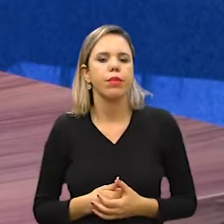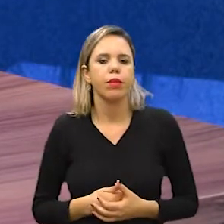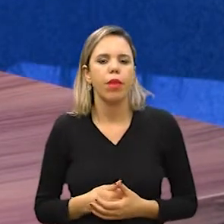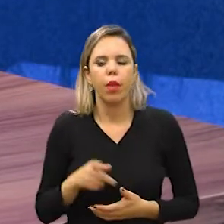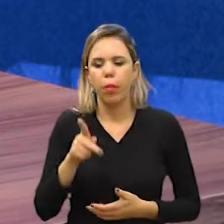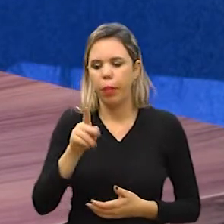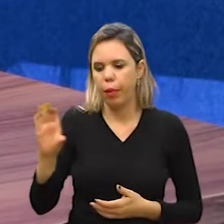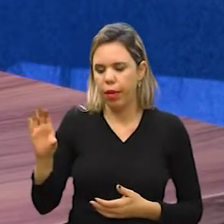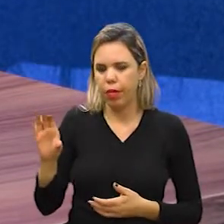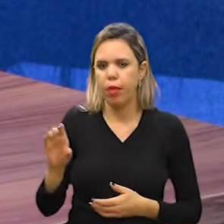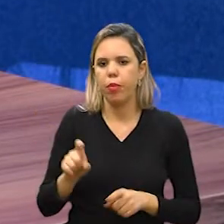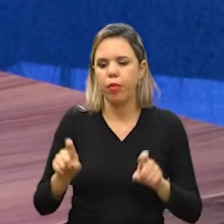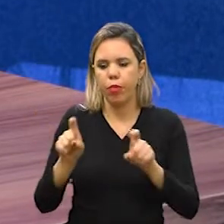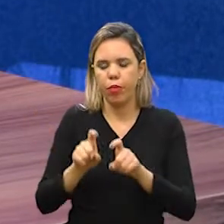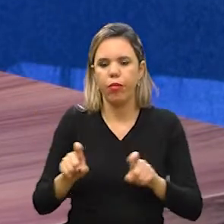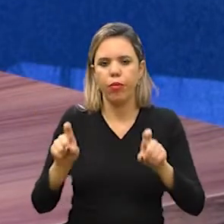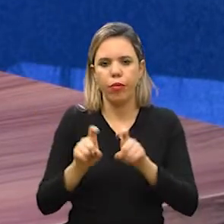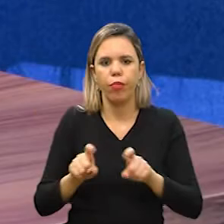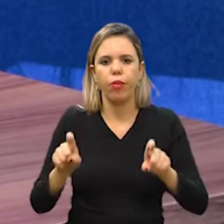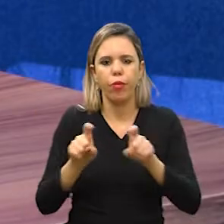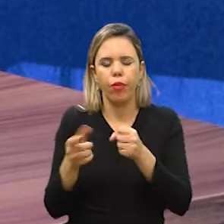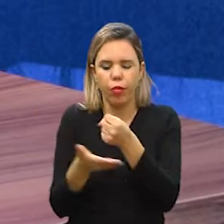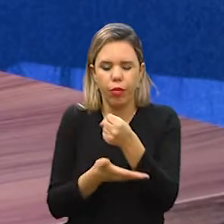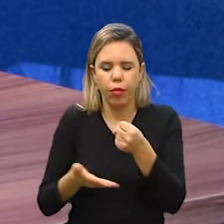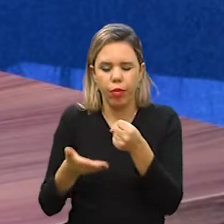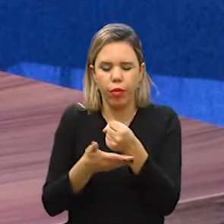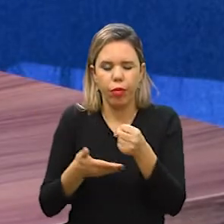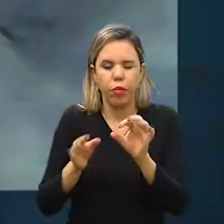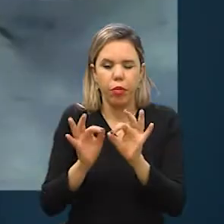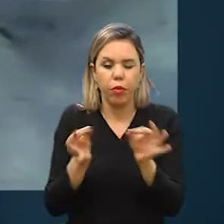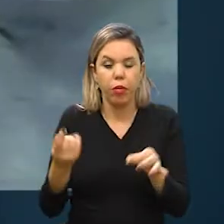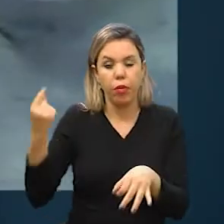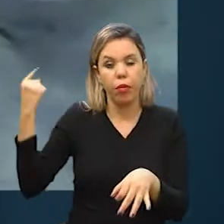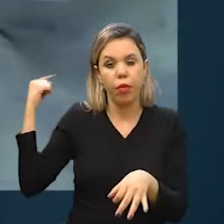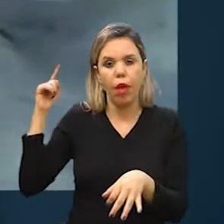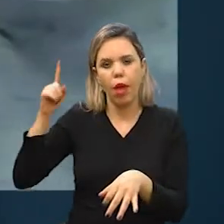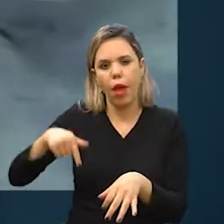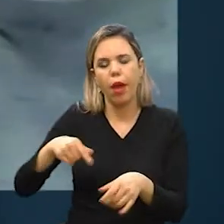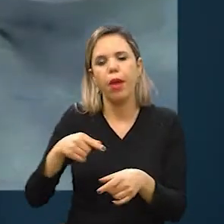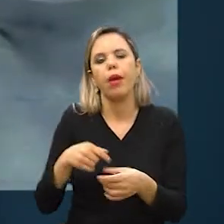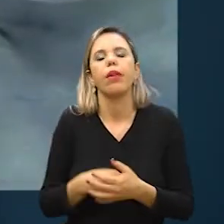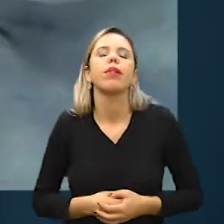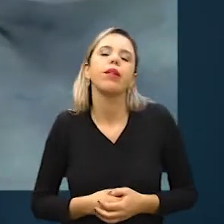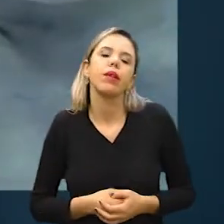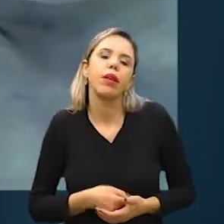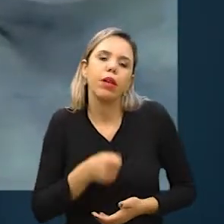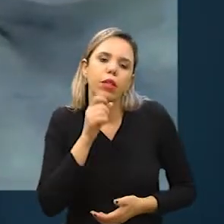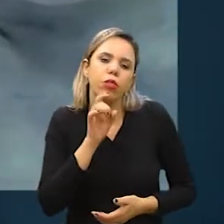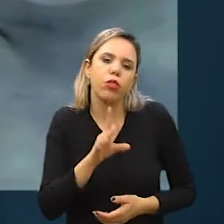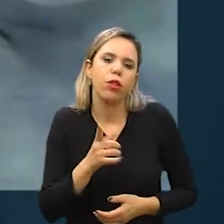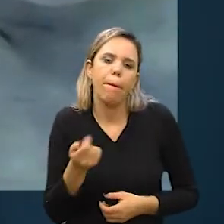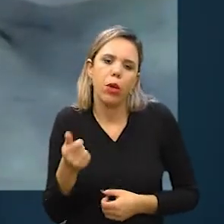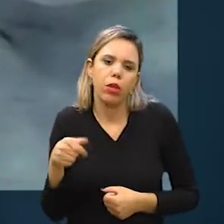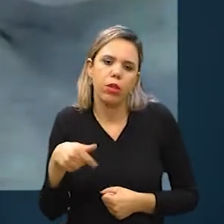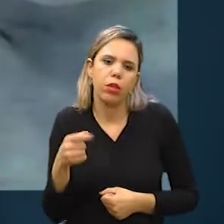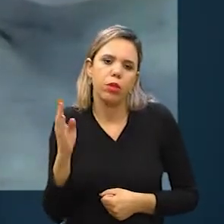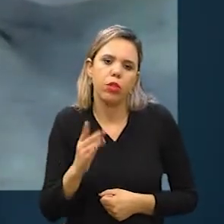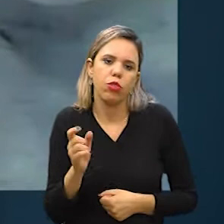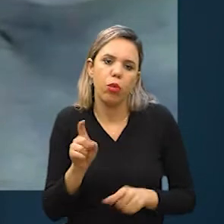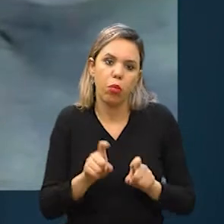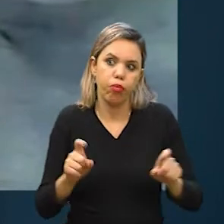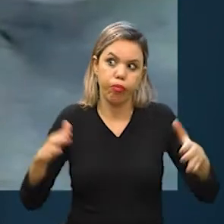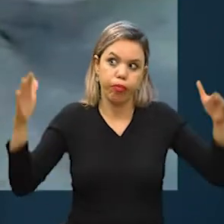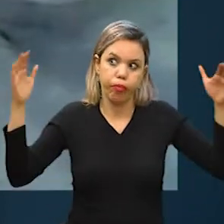os PCs, personal computer, computadores de pequeno porte, que naquela época era proibitivo, porque a gente só tinha aqui no